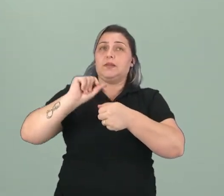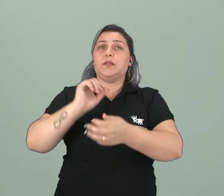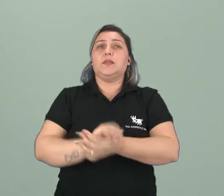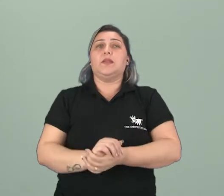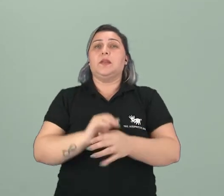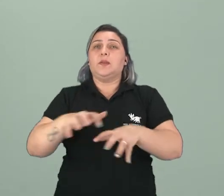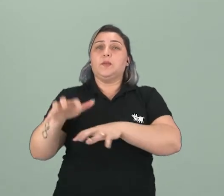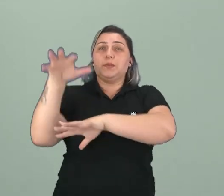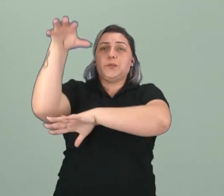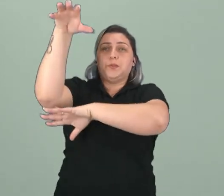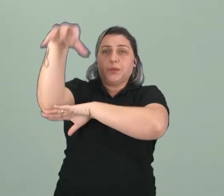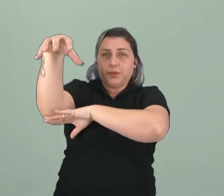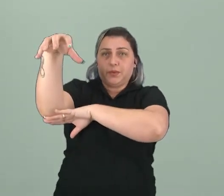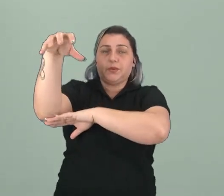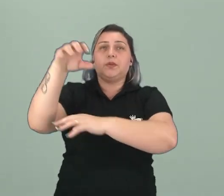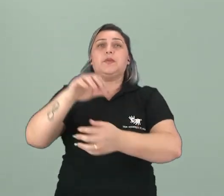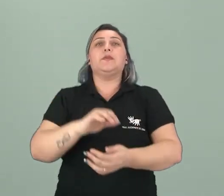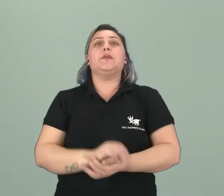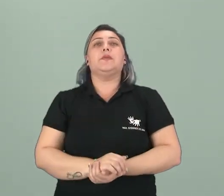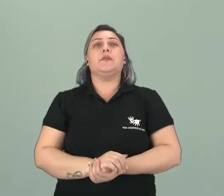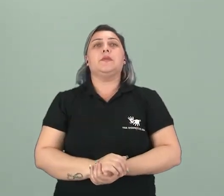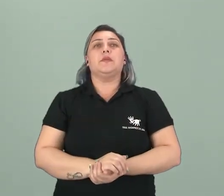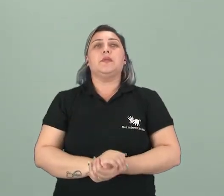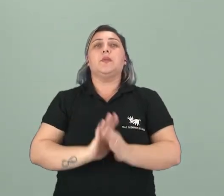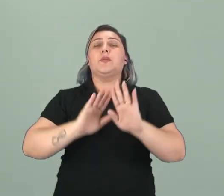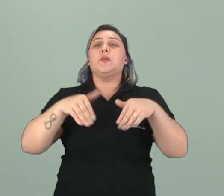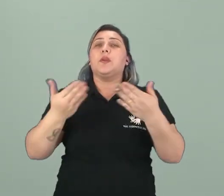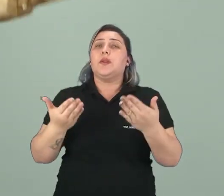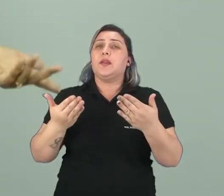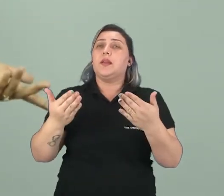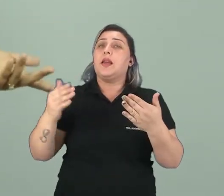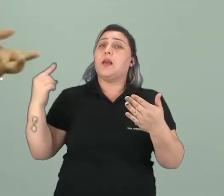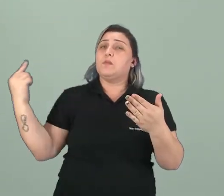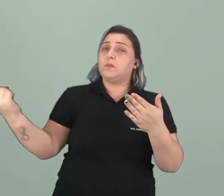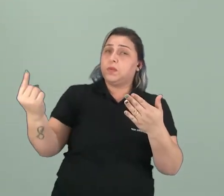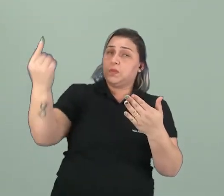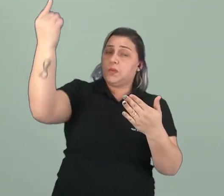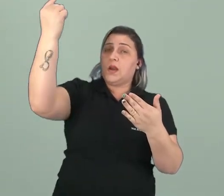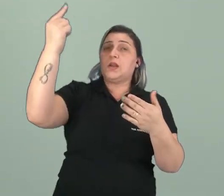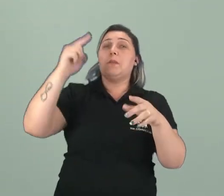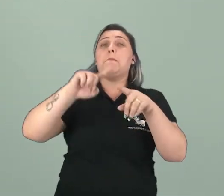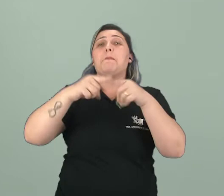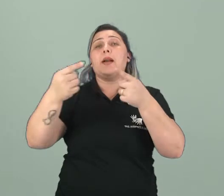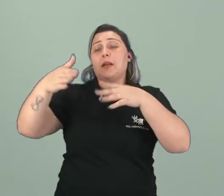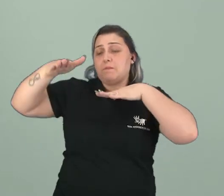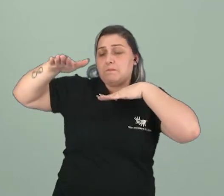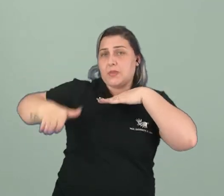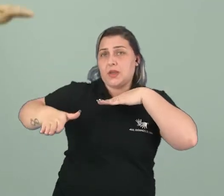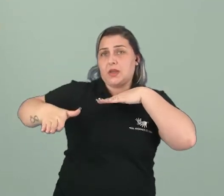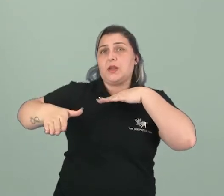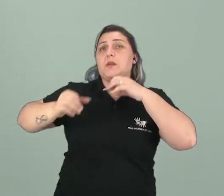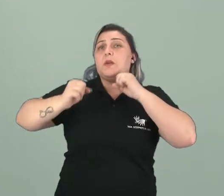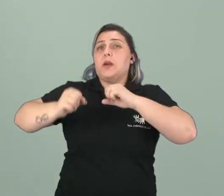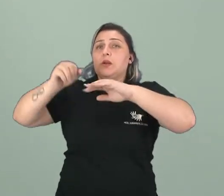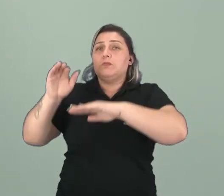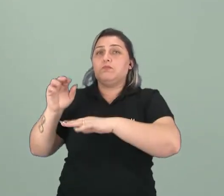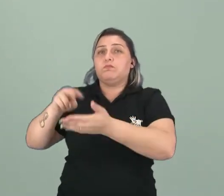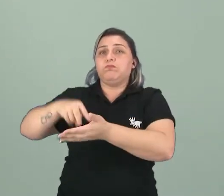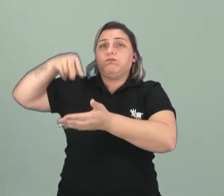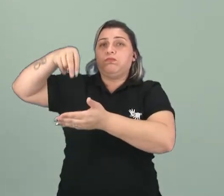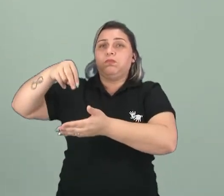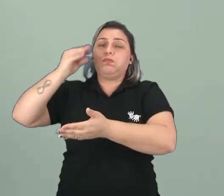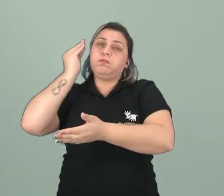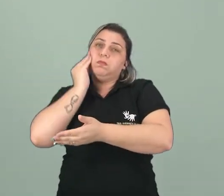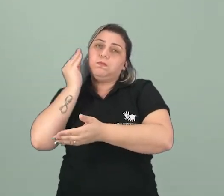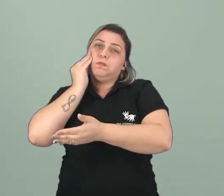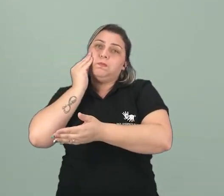uma cesta no basquetebol, né? Quão alto ele deveria jogar e quão alto o pulo deveria ser para ele